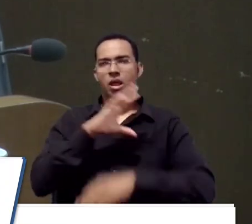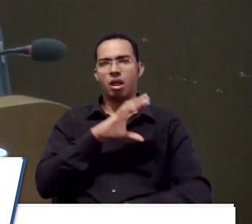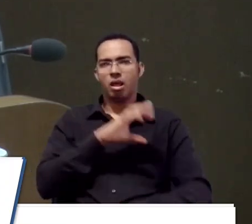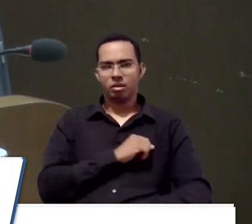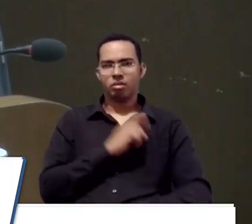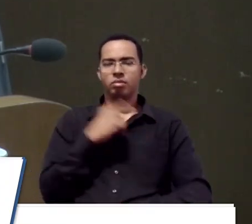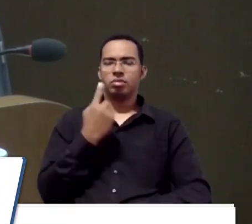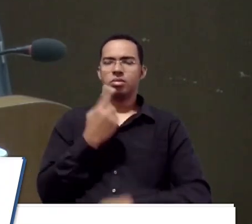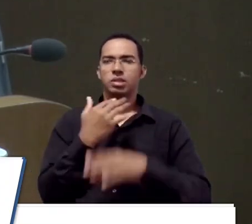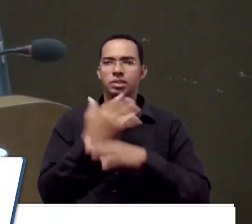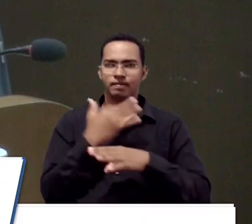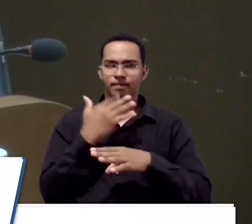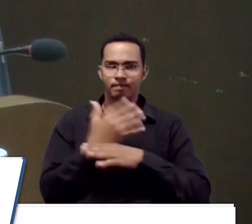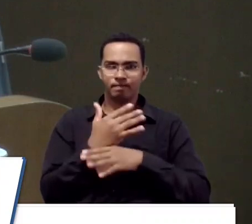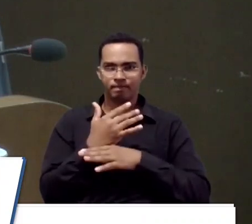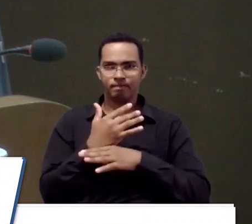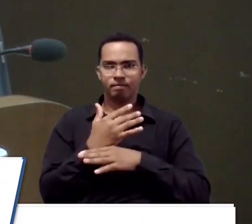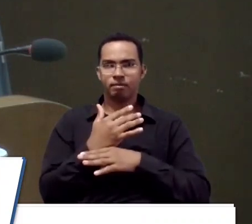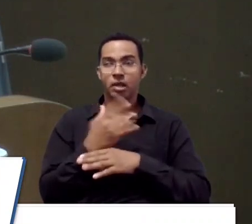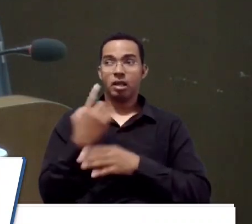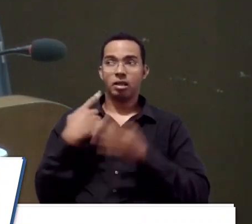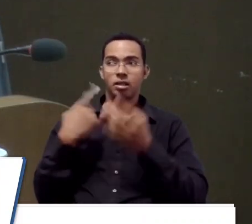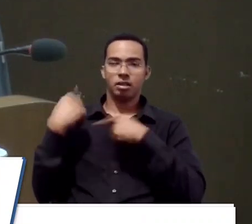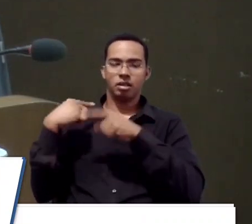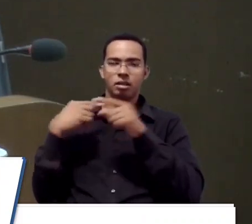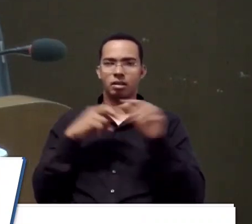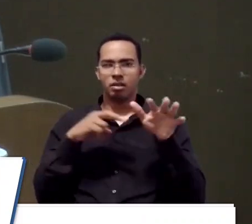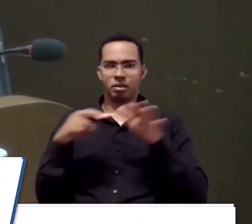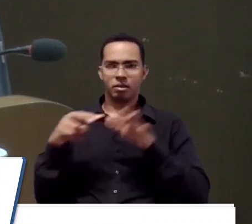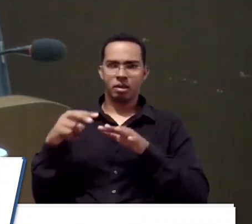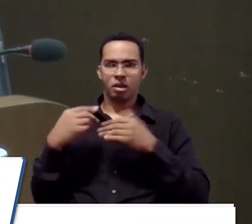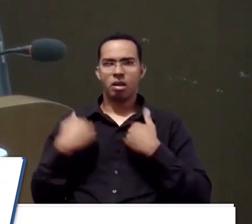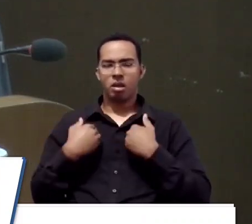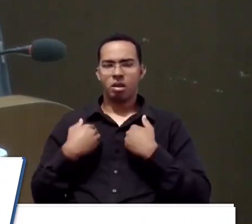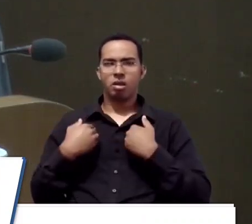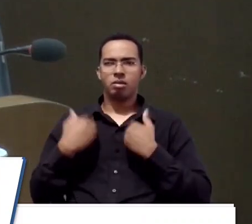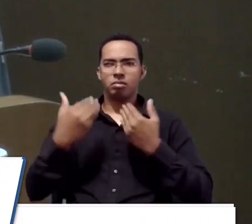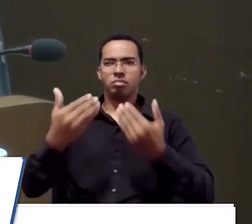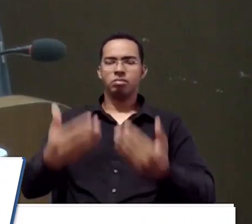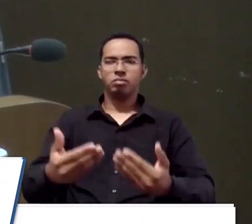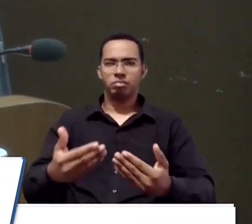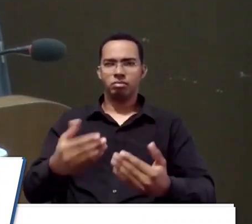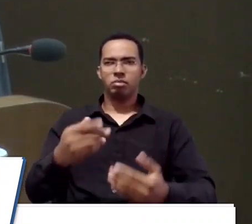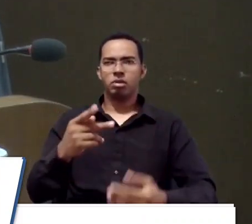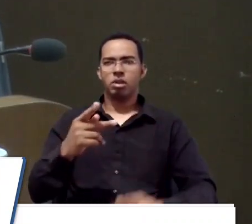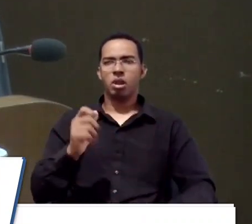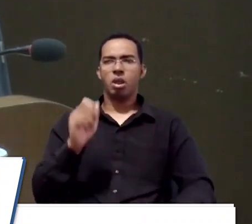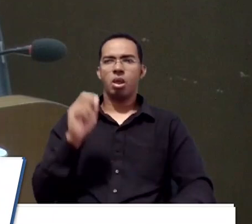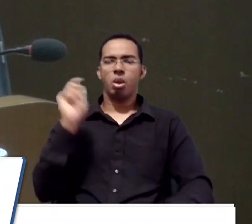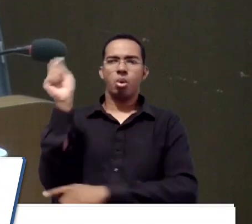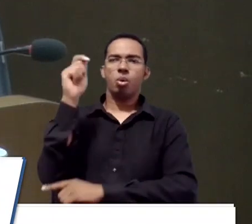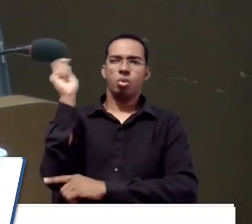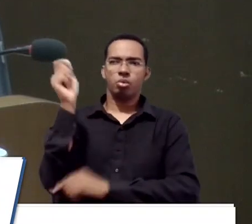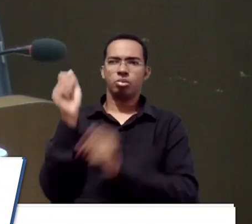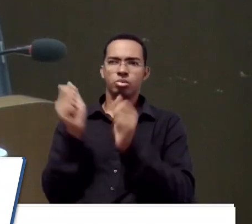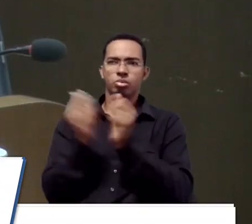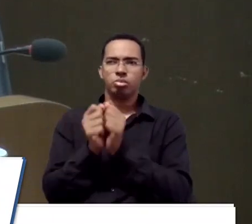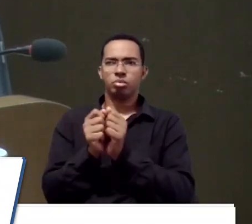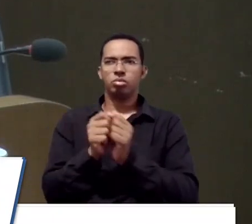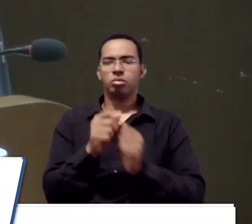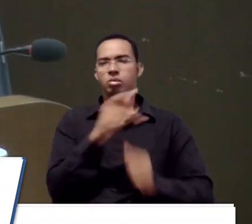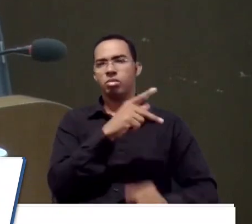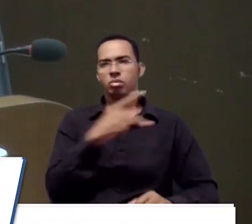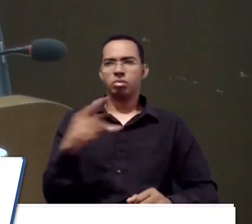nossa cidade. Semana passada, pastor, eu estive em Porto Alegre com o presidente Hamilton da